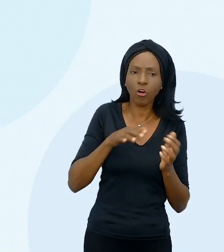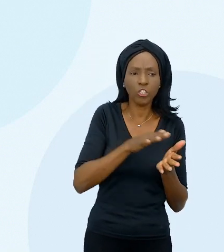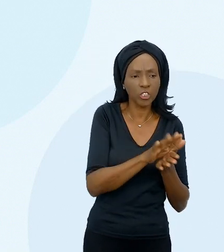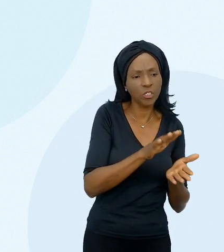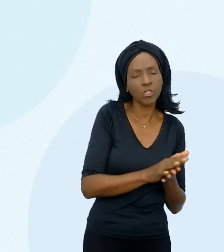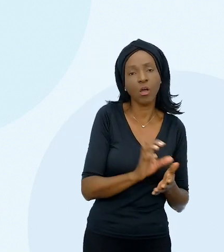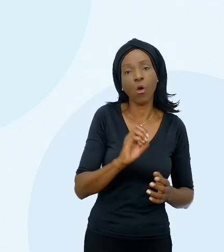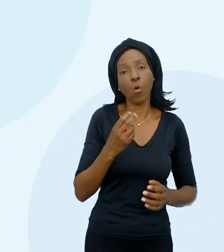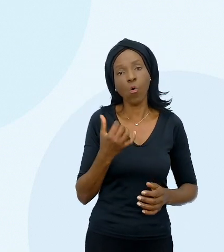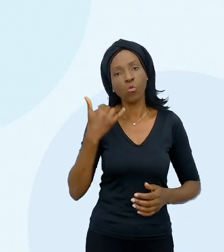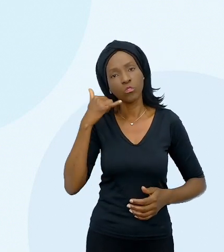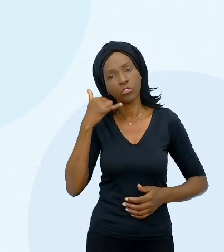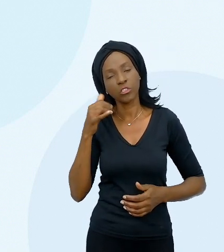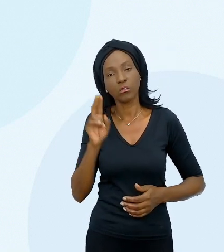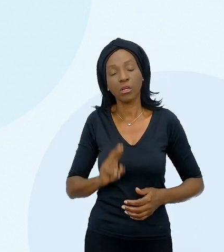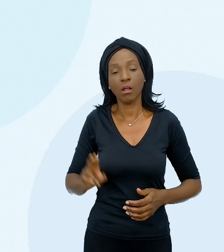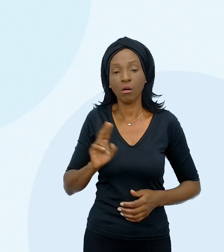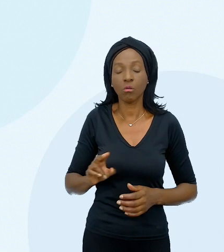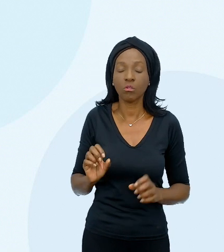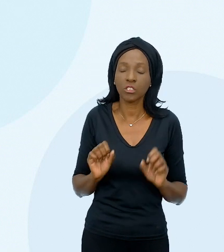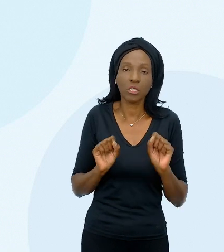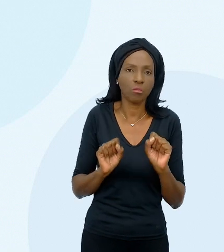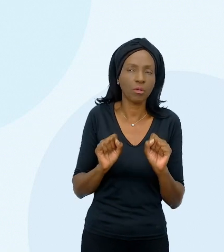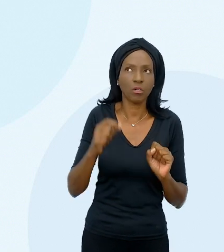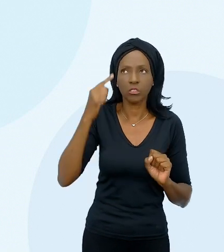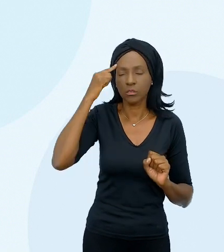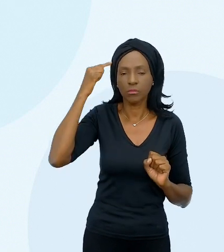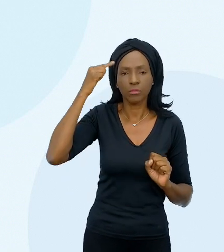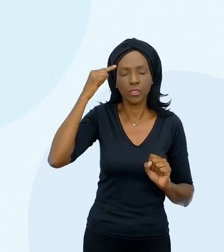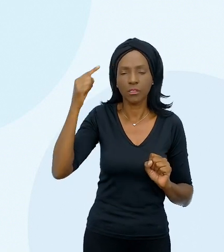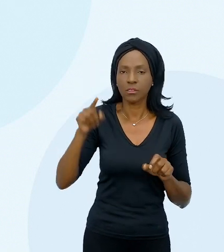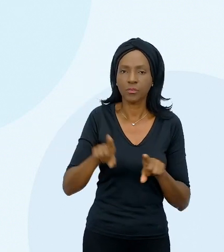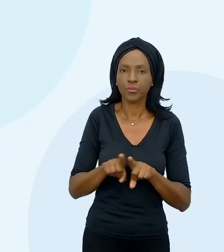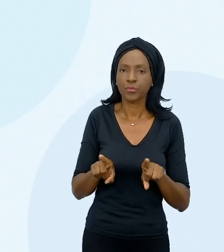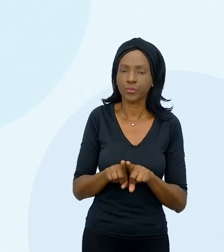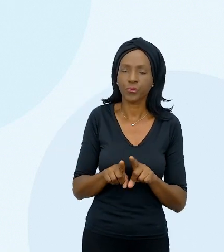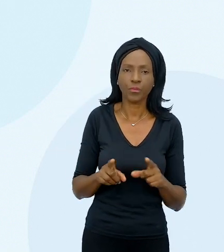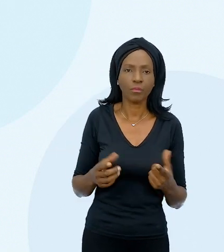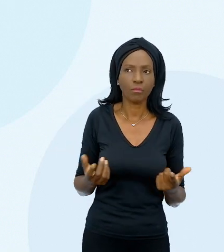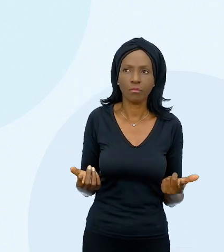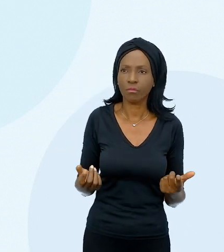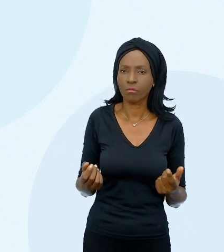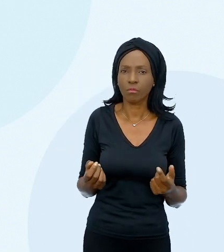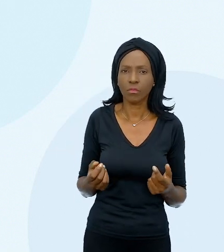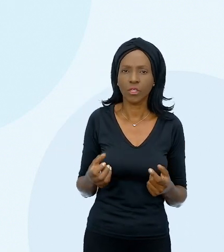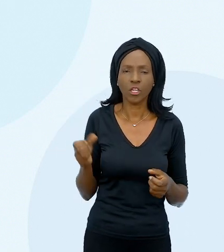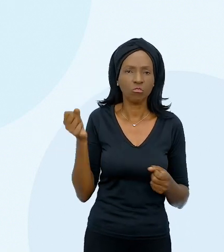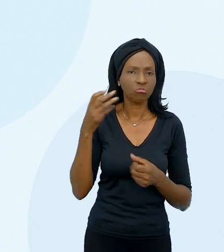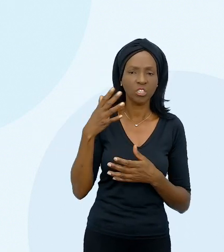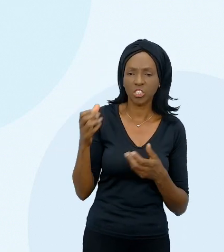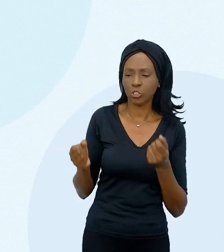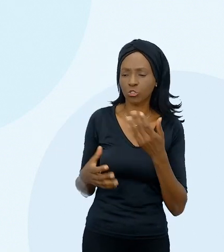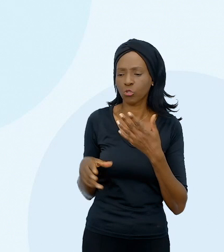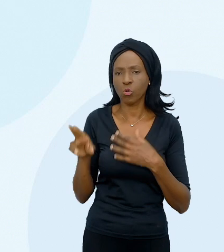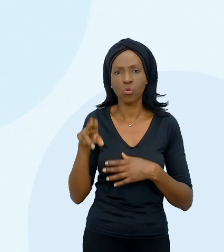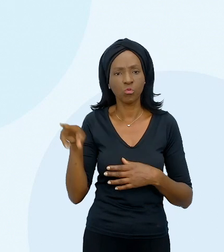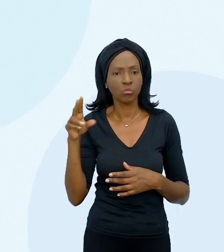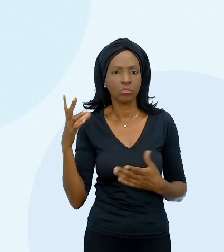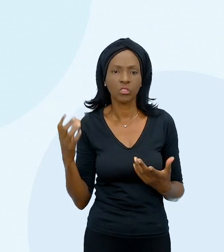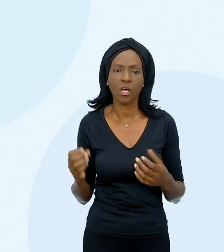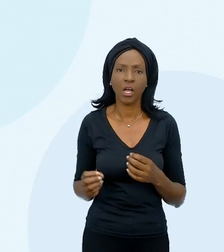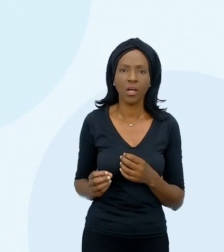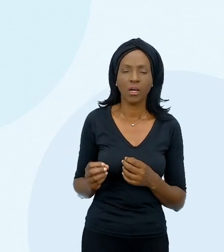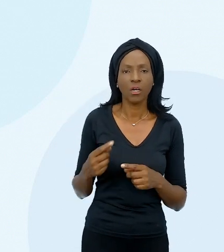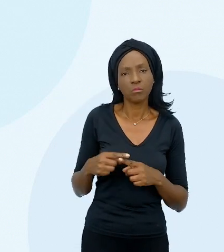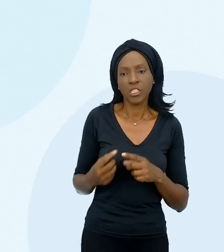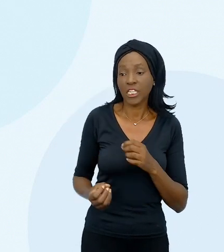de celular, enfim, pode ser pensado também por meio de data show, já que se cria um